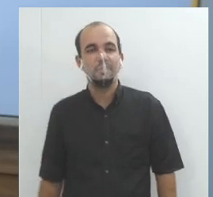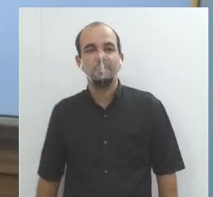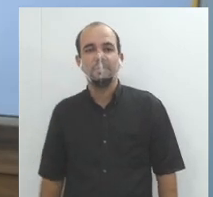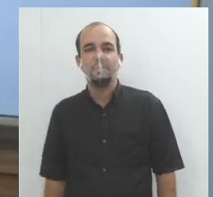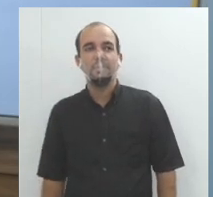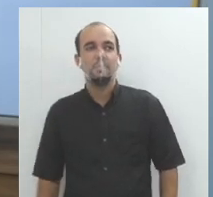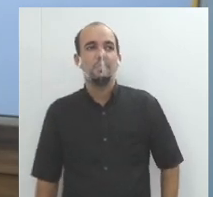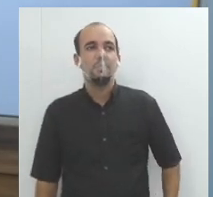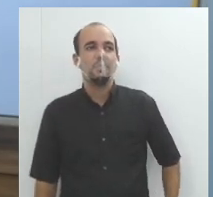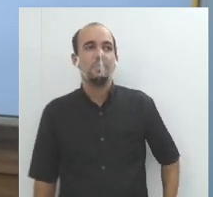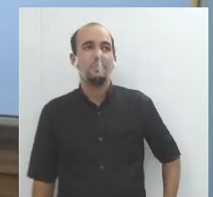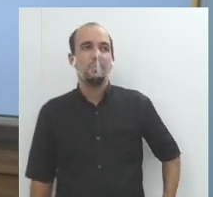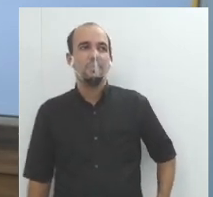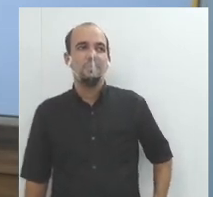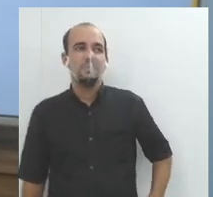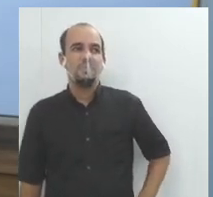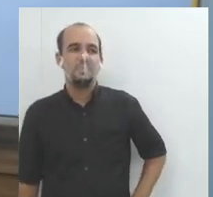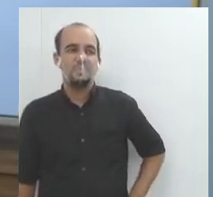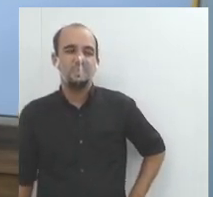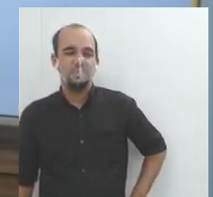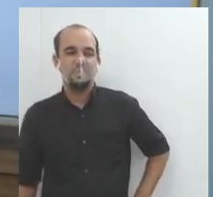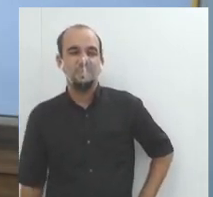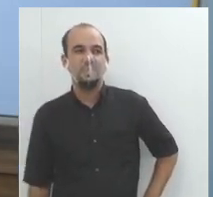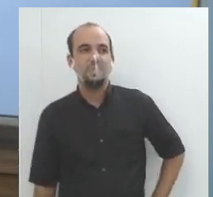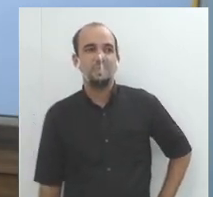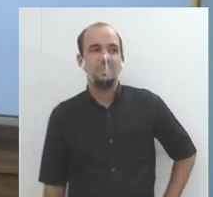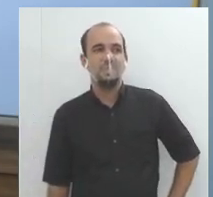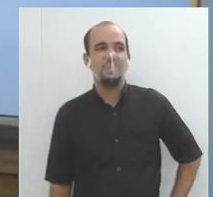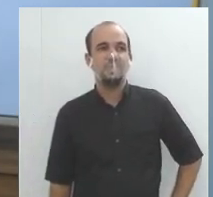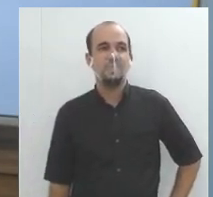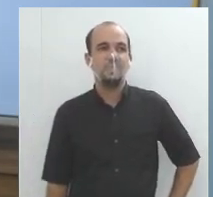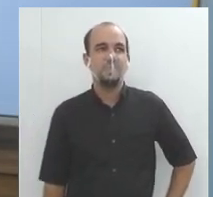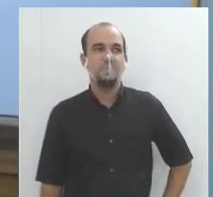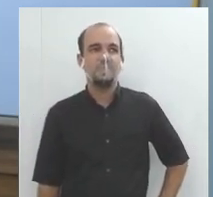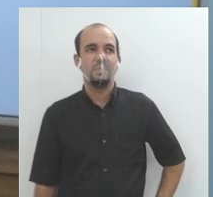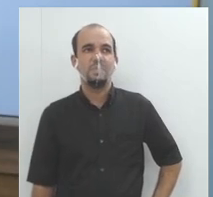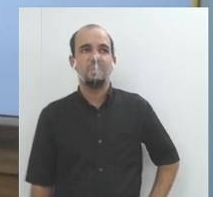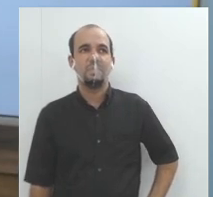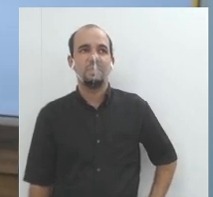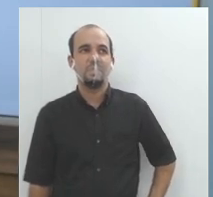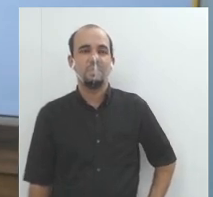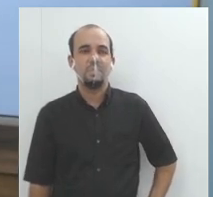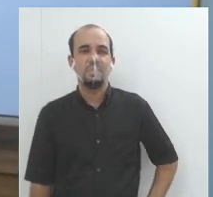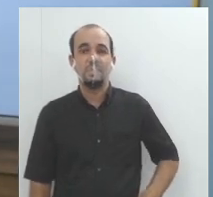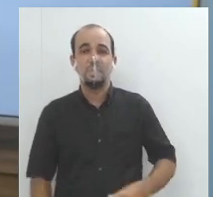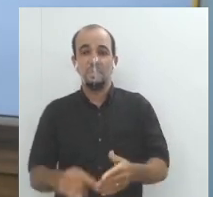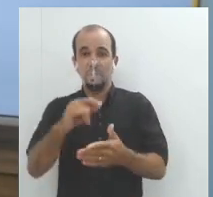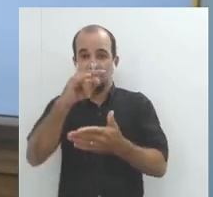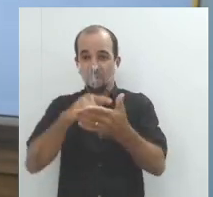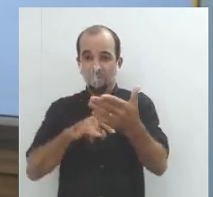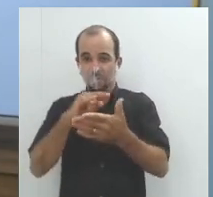Quando... Acho que vai ficar muito lá embaixo. Deixa eu botar aqui em cima. Copiou aqui?